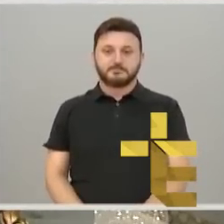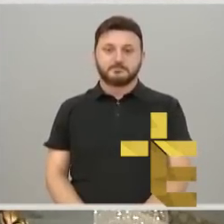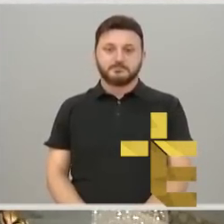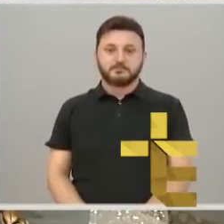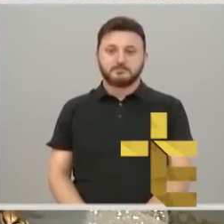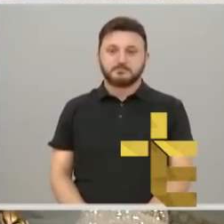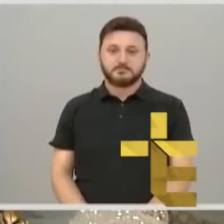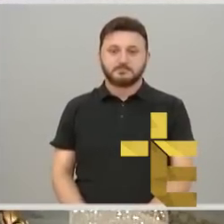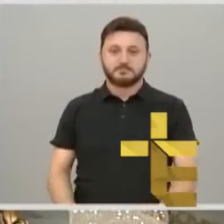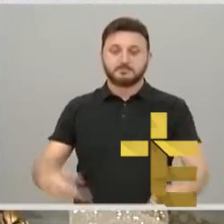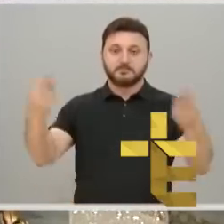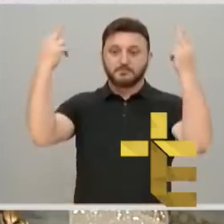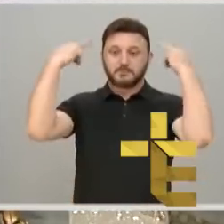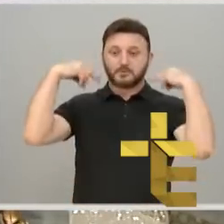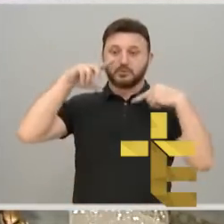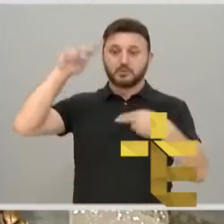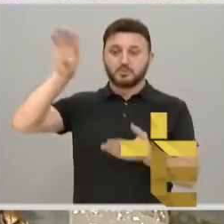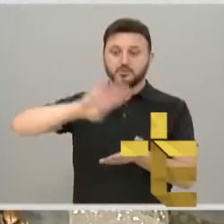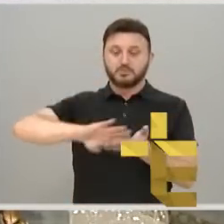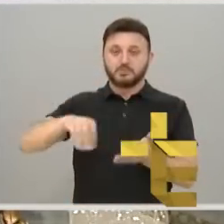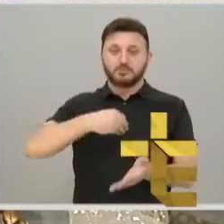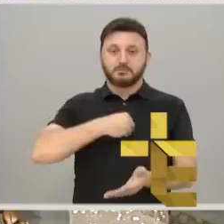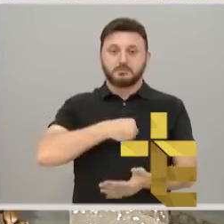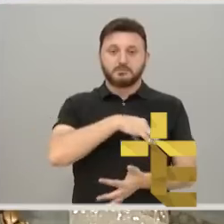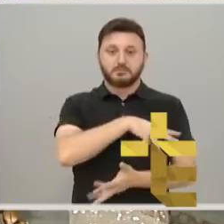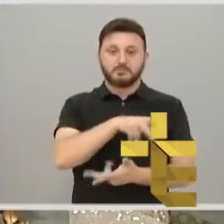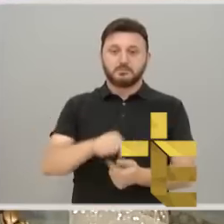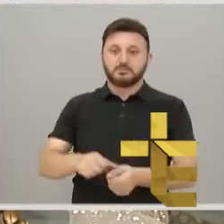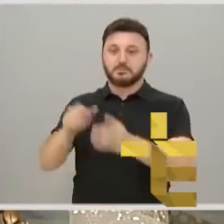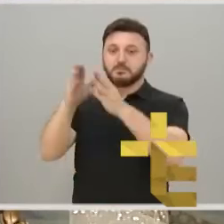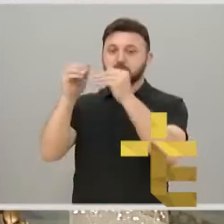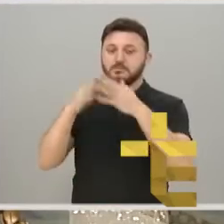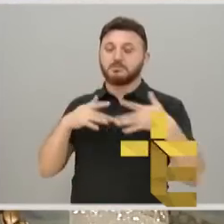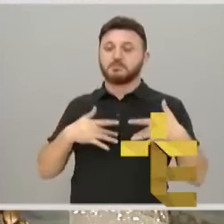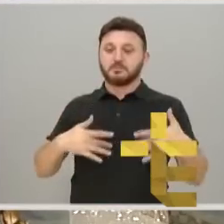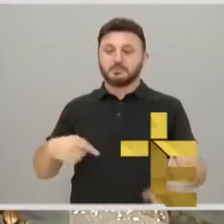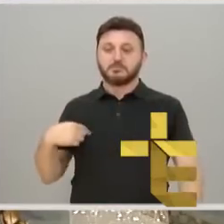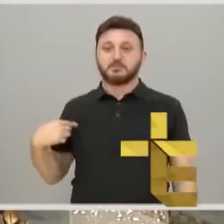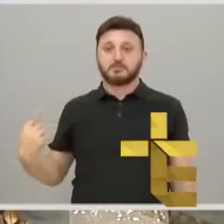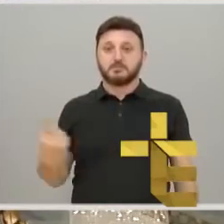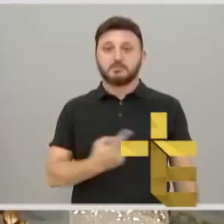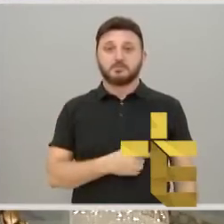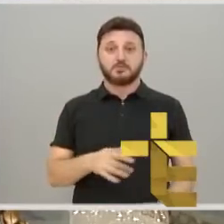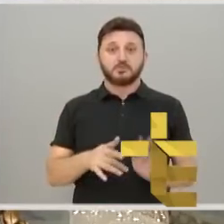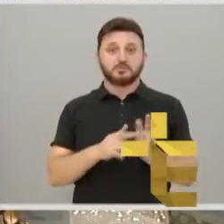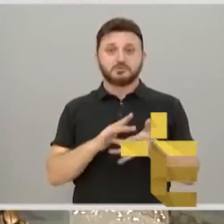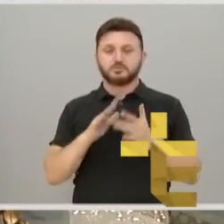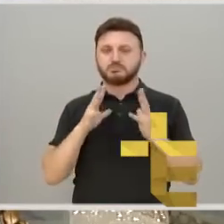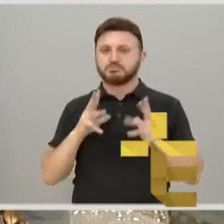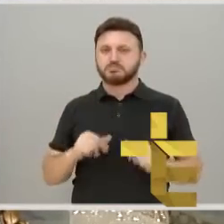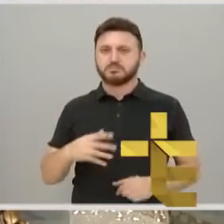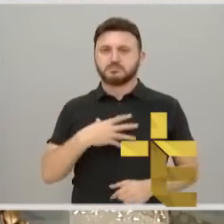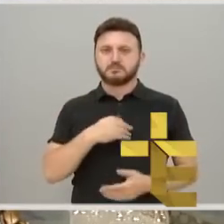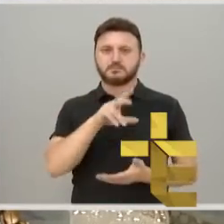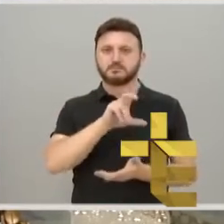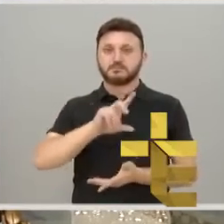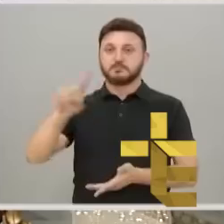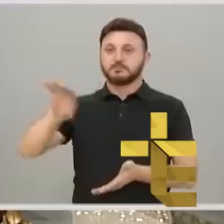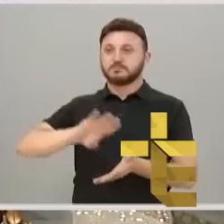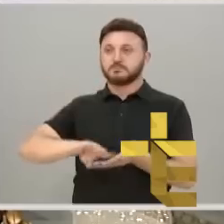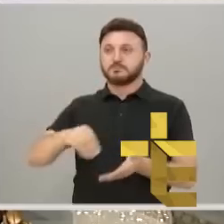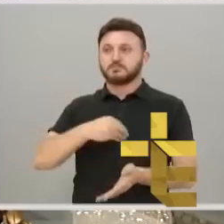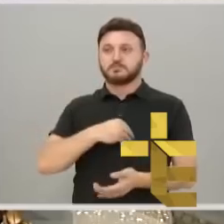Cordeiro de Deus, que tirais o pecado do mundo, tende piedade de nós. Cordeiro de Deus,